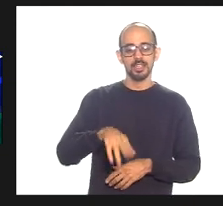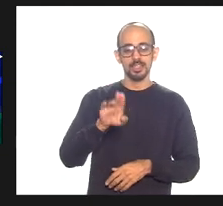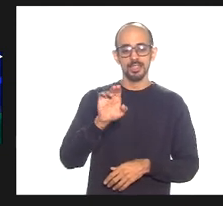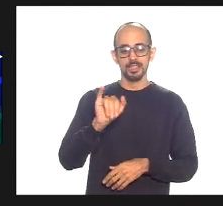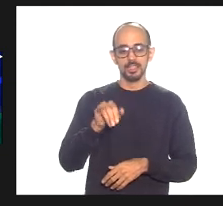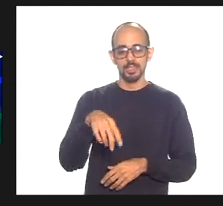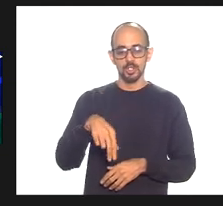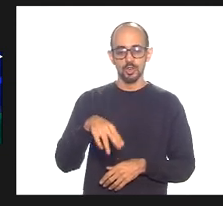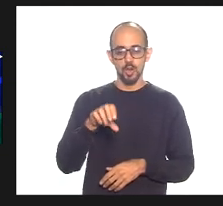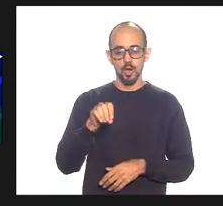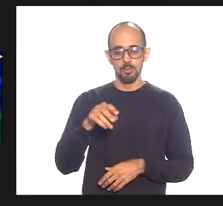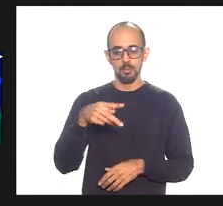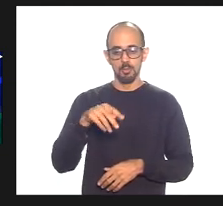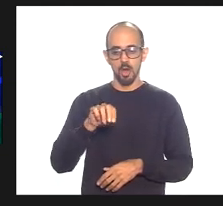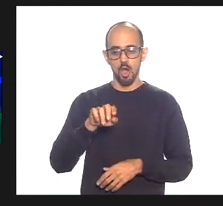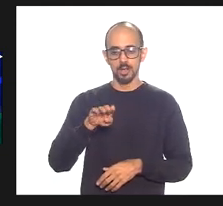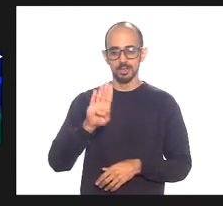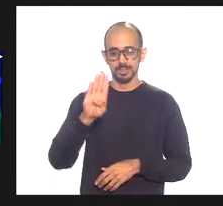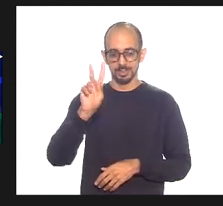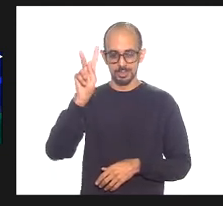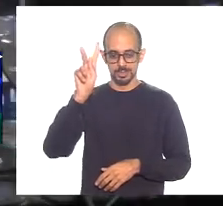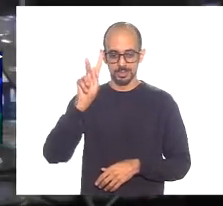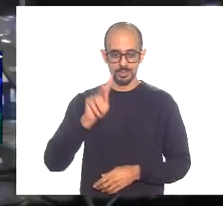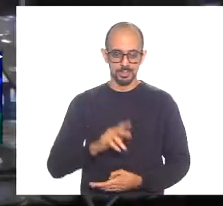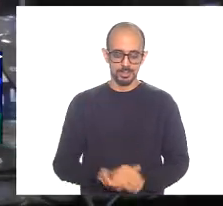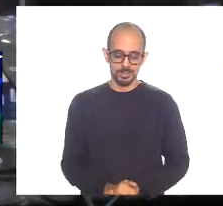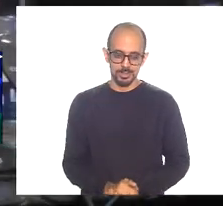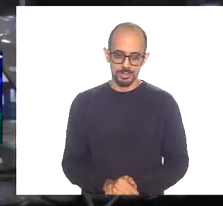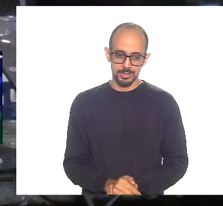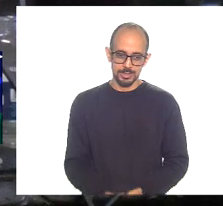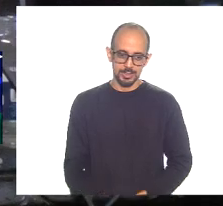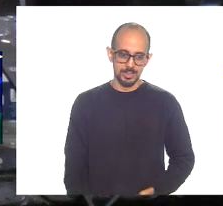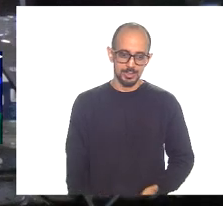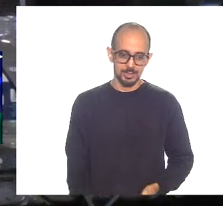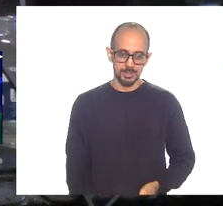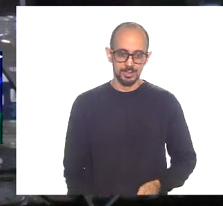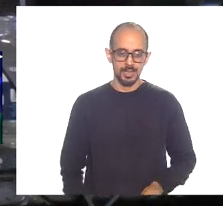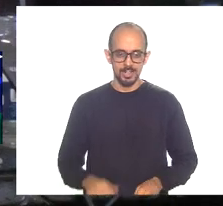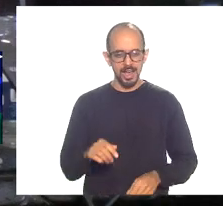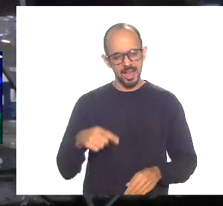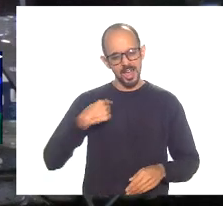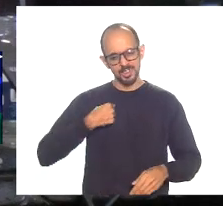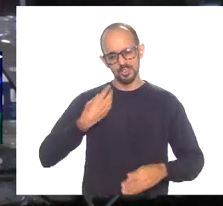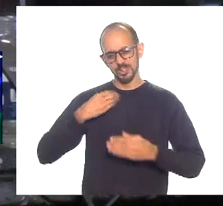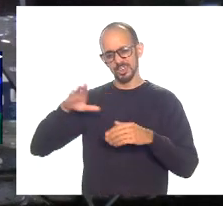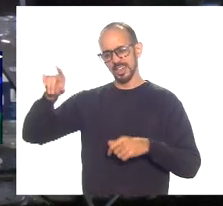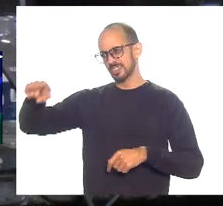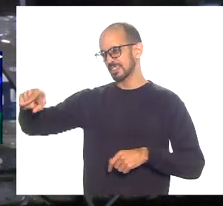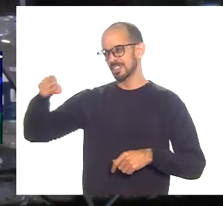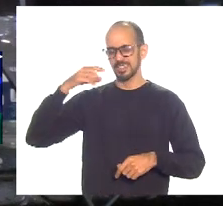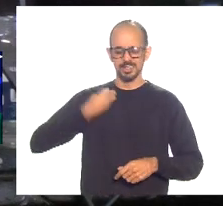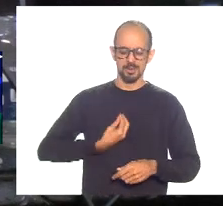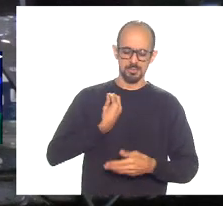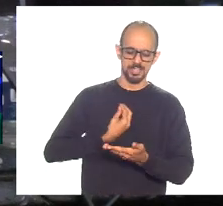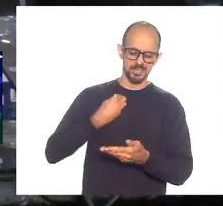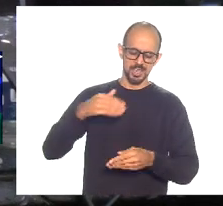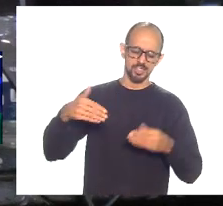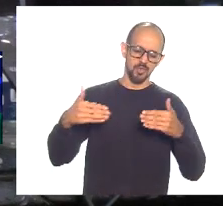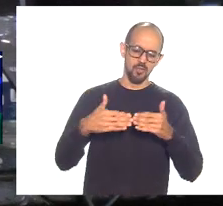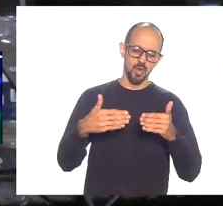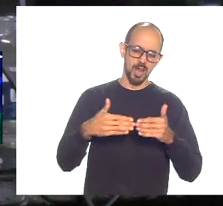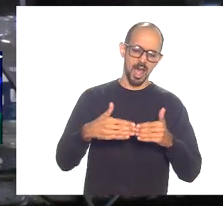que no próprio o deputado Alexandre kinock ai tá aqui presente favorável